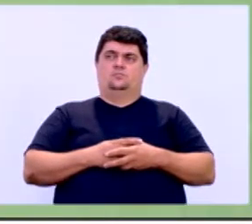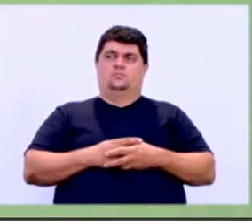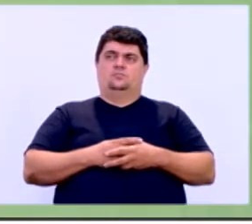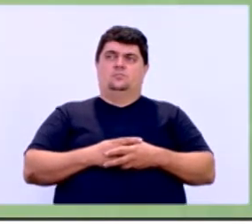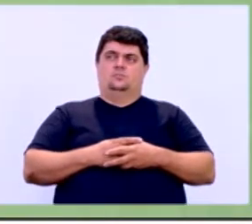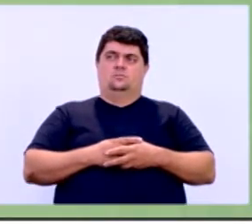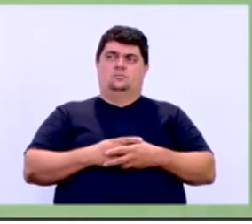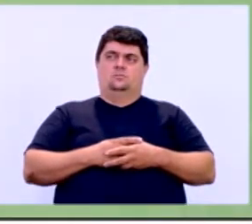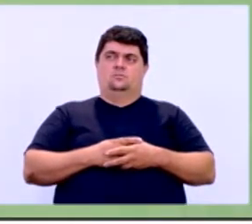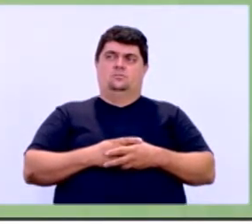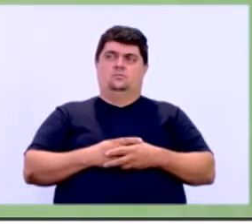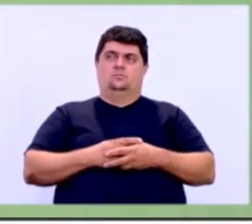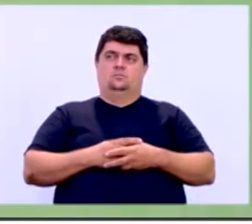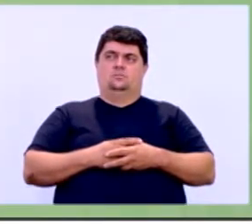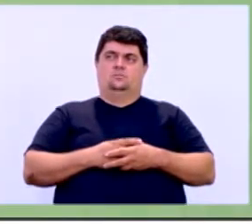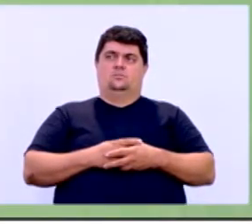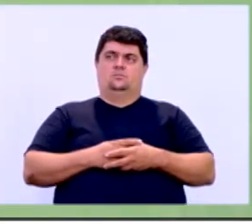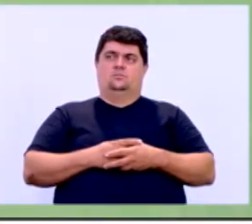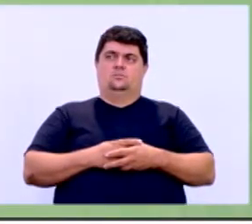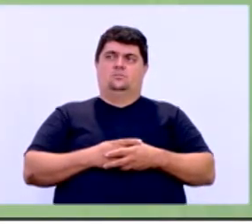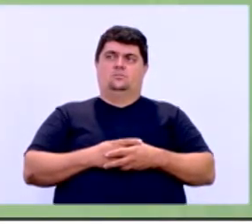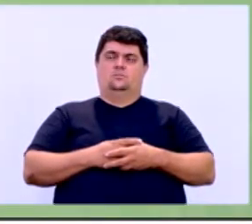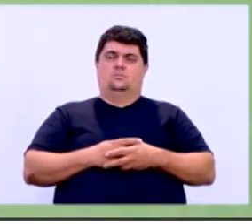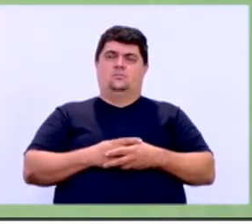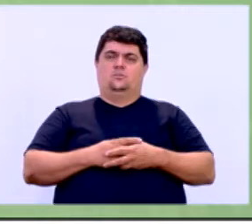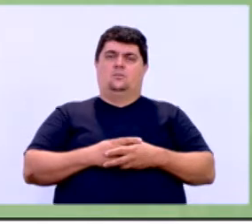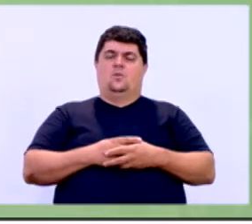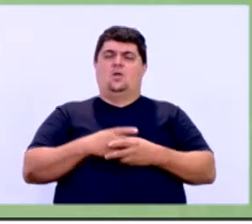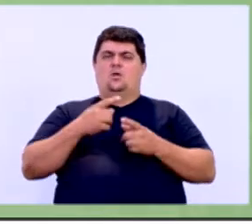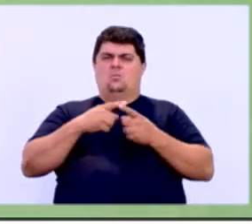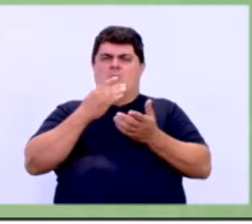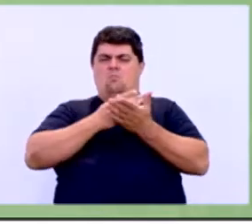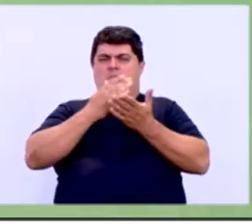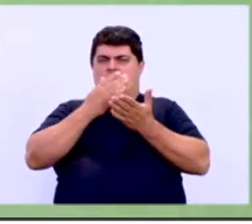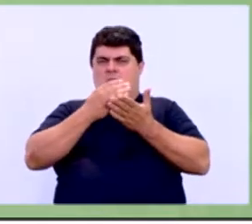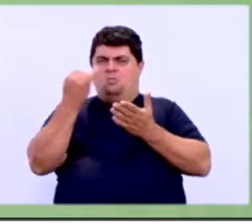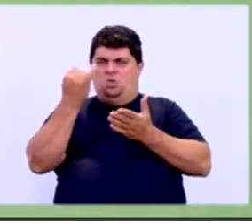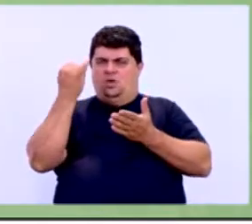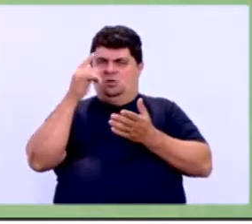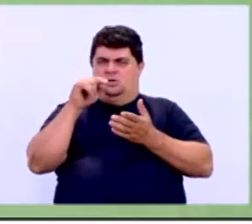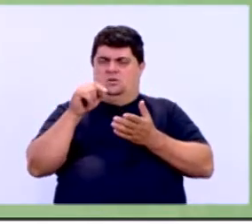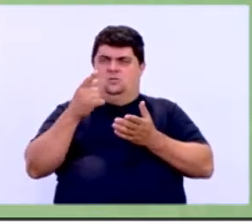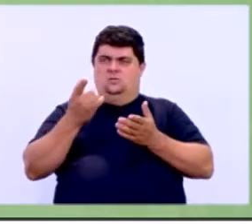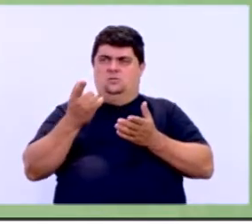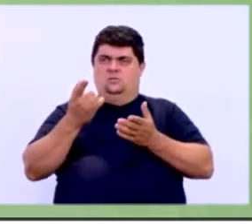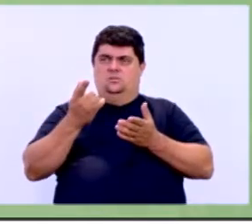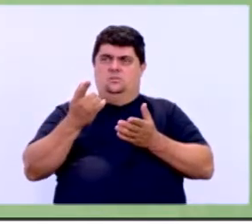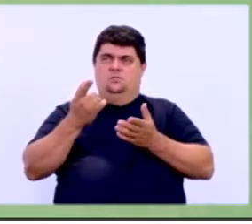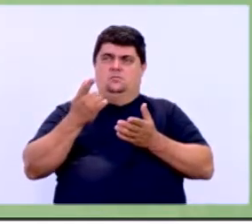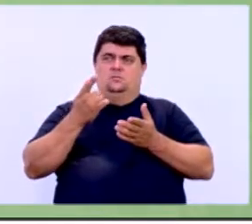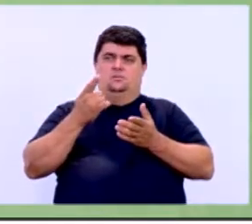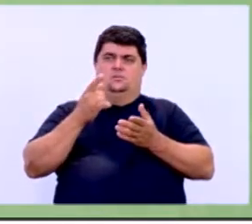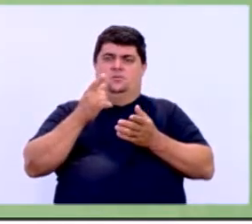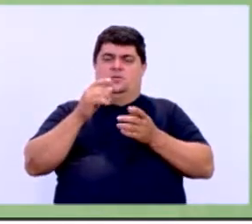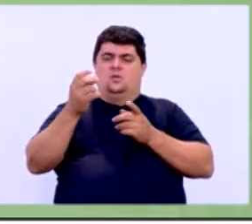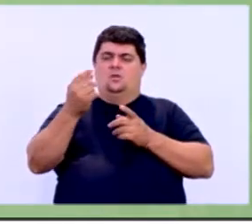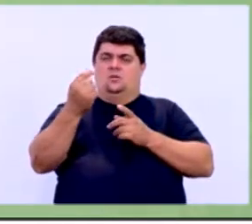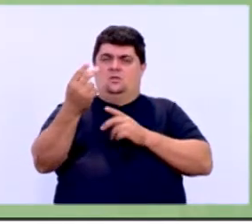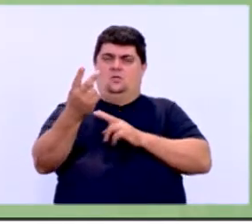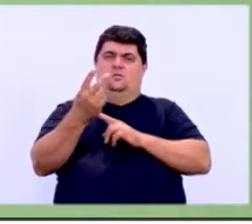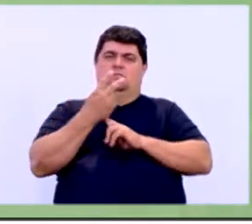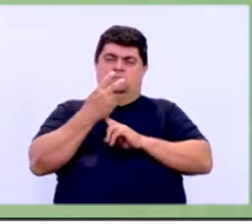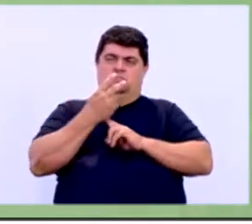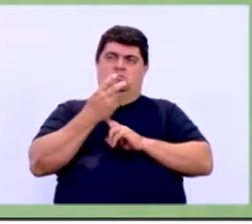Influência de prazo no financiamento. Então, esse financiamento, né, como nós